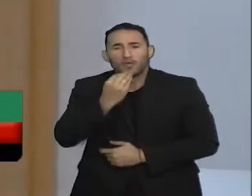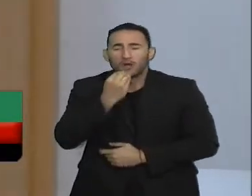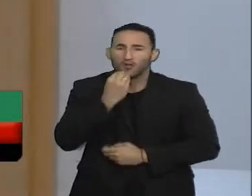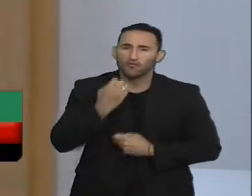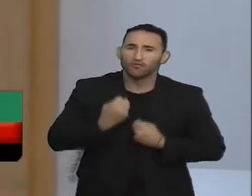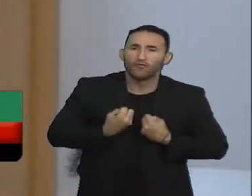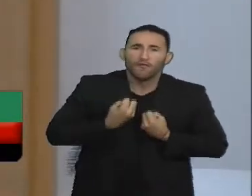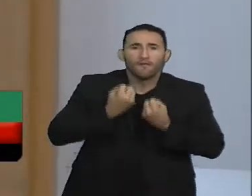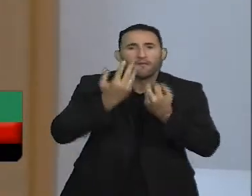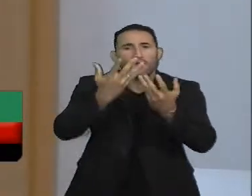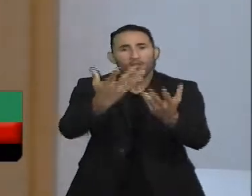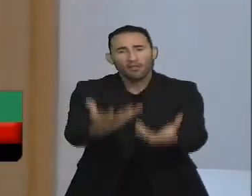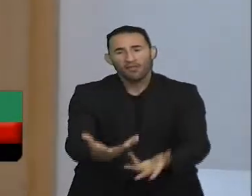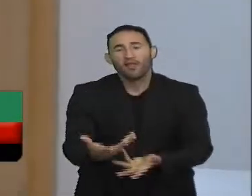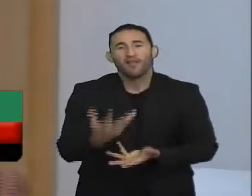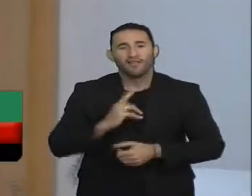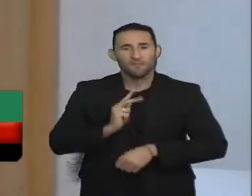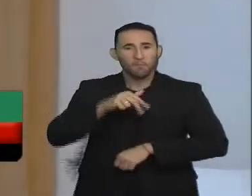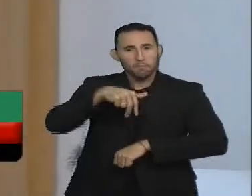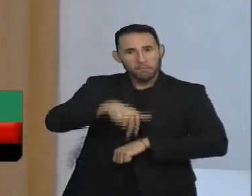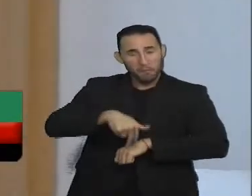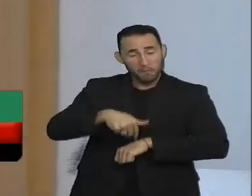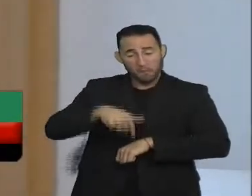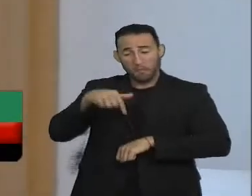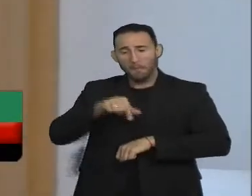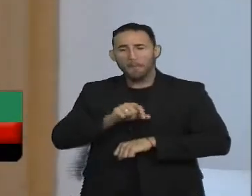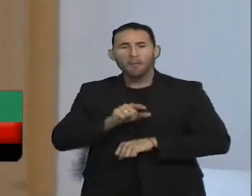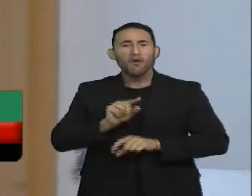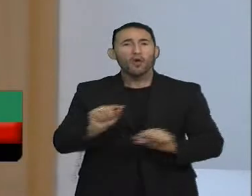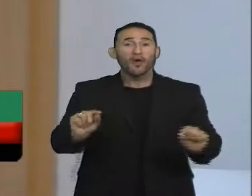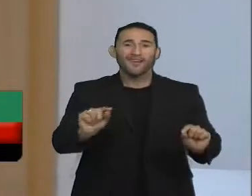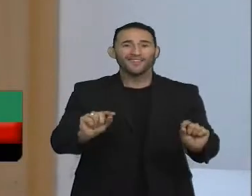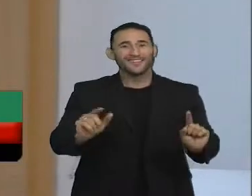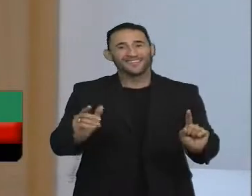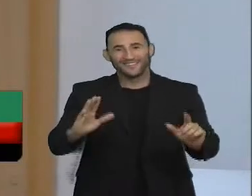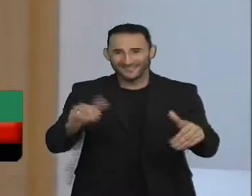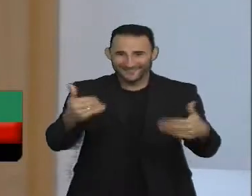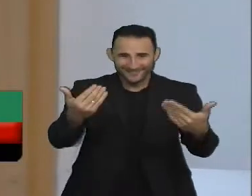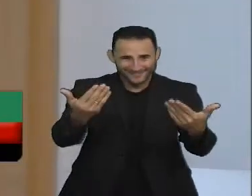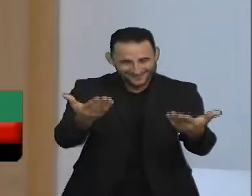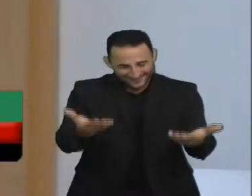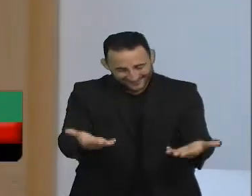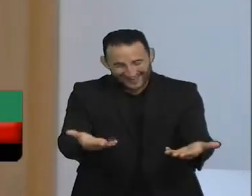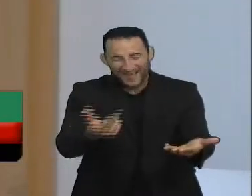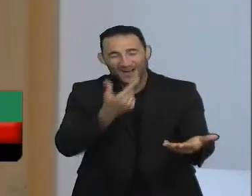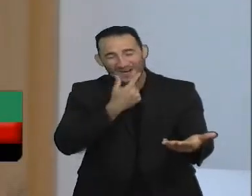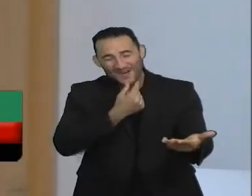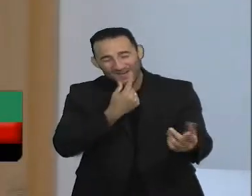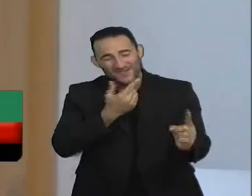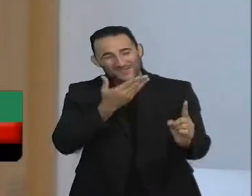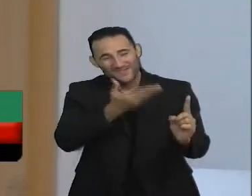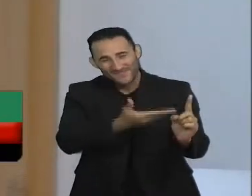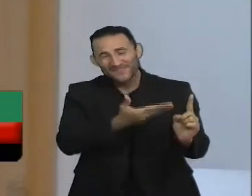deixar de usar a tribuna para poder homenagear esse cara também, com a minha fala, porque é um cara que,